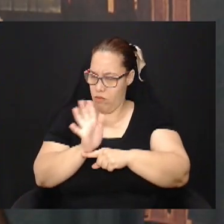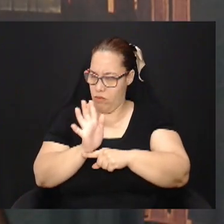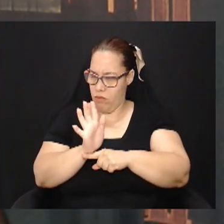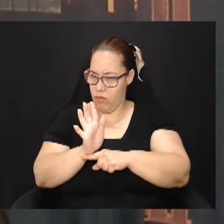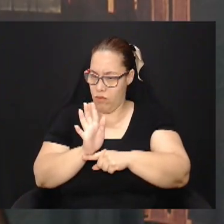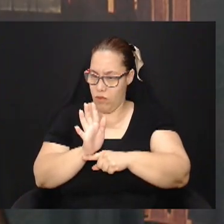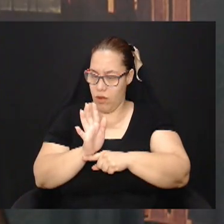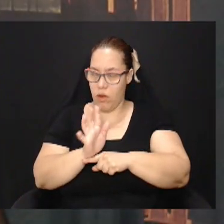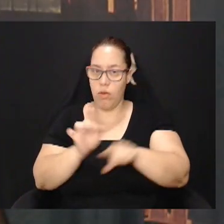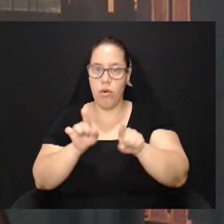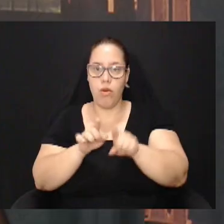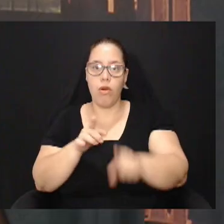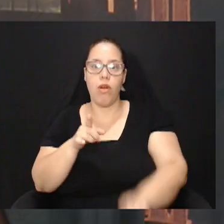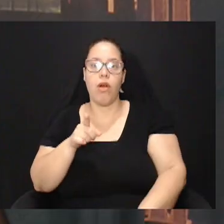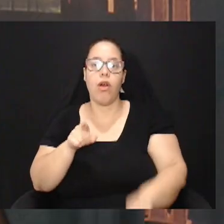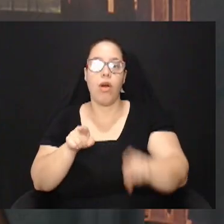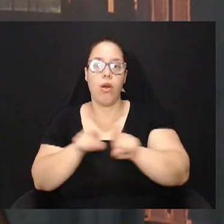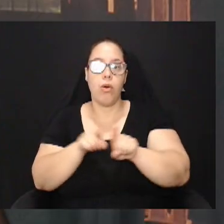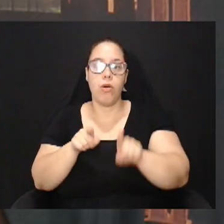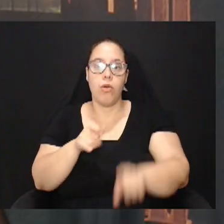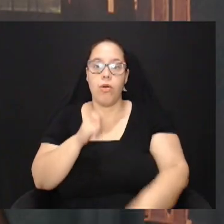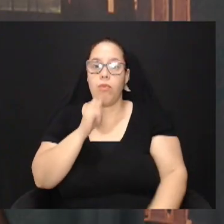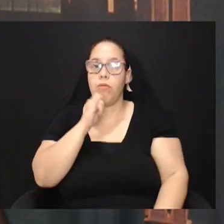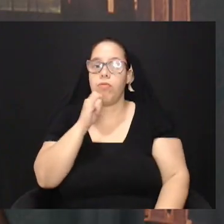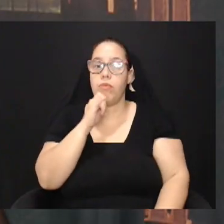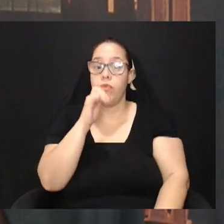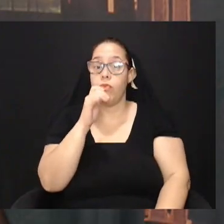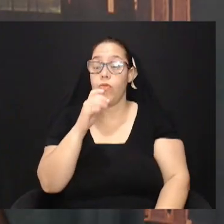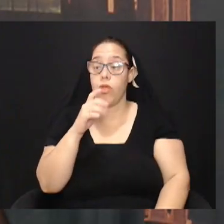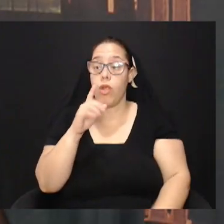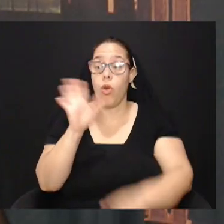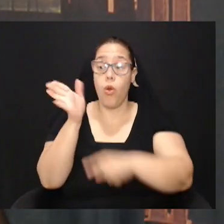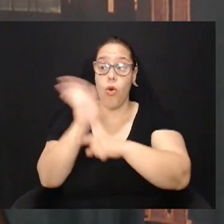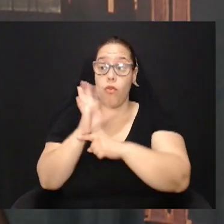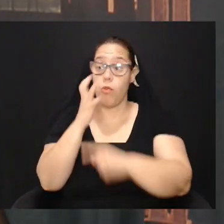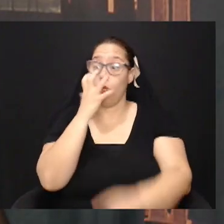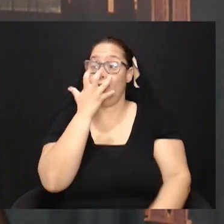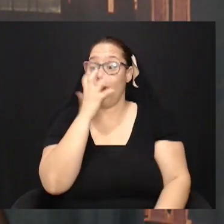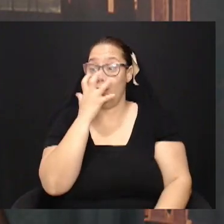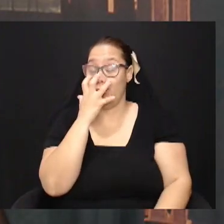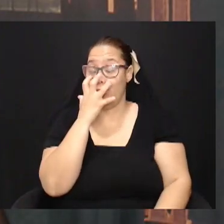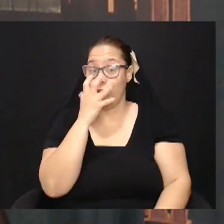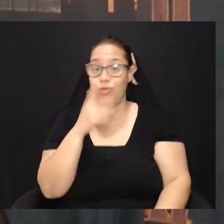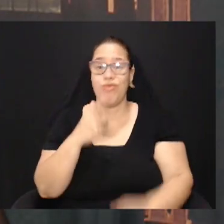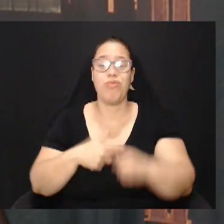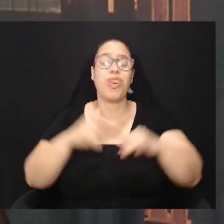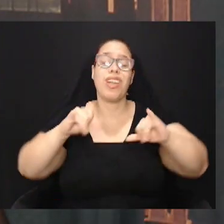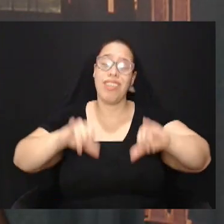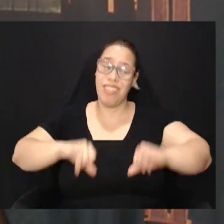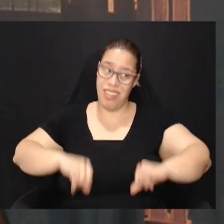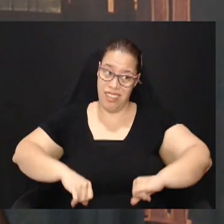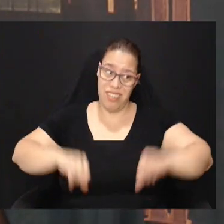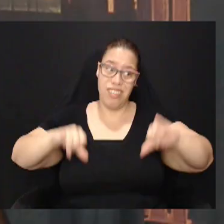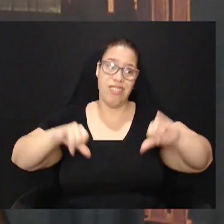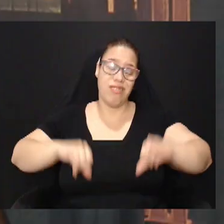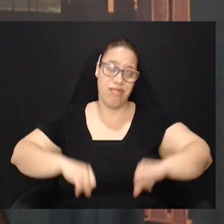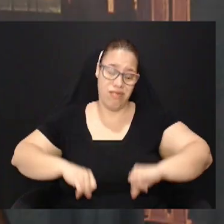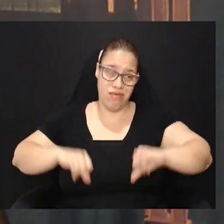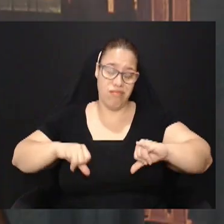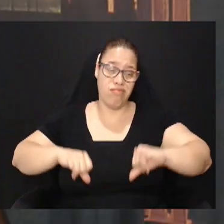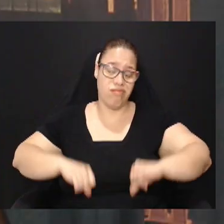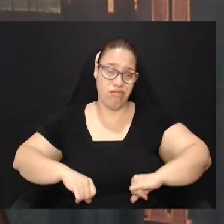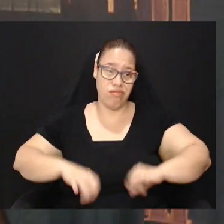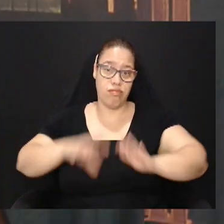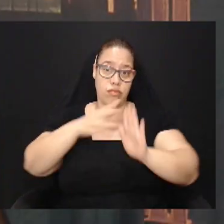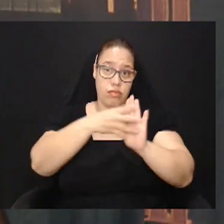Quem é dono de pet não gosta muito de filme com cachorro. Porque tem sofrimento. Os neurônios em espelho, a empatia,